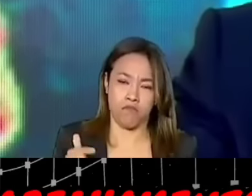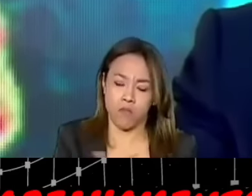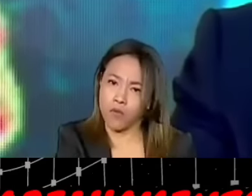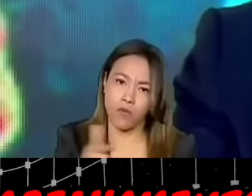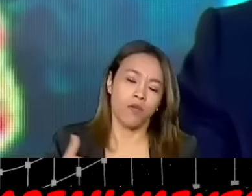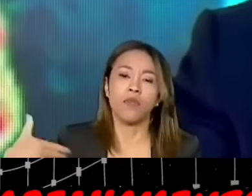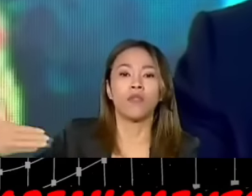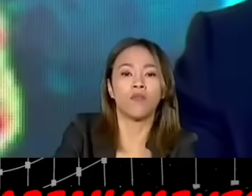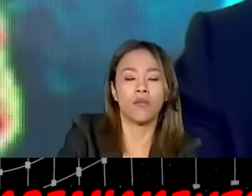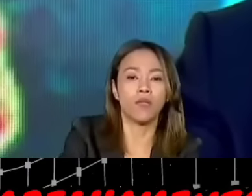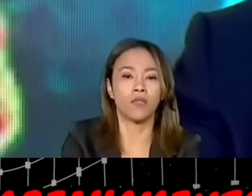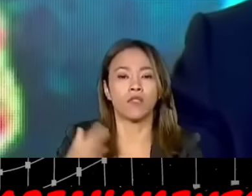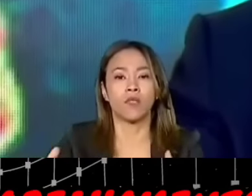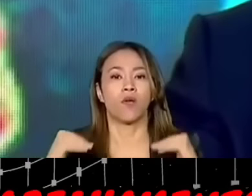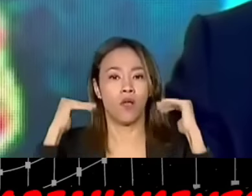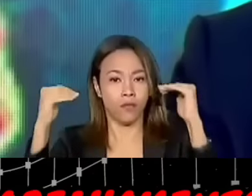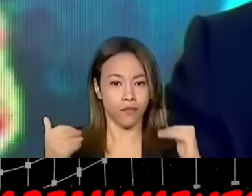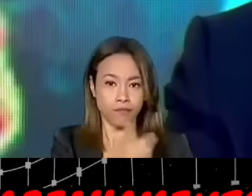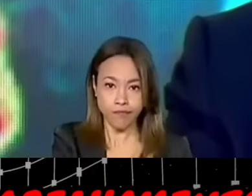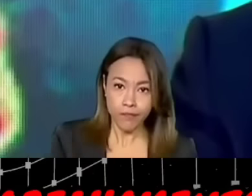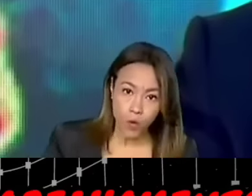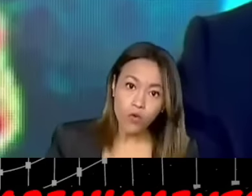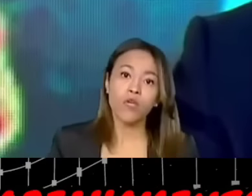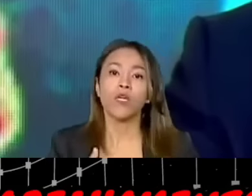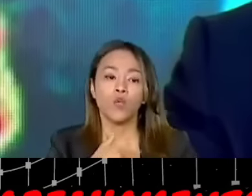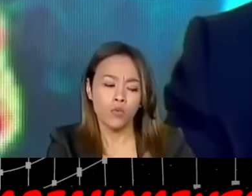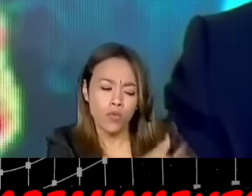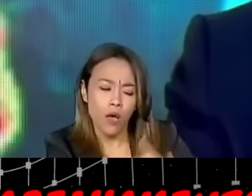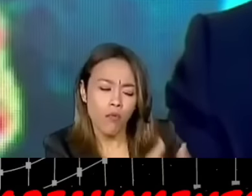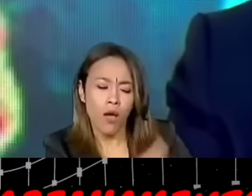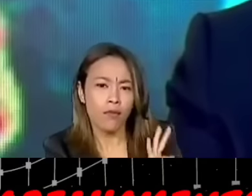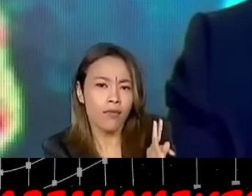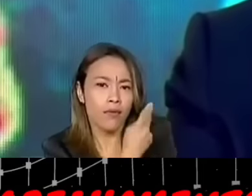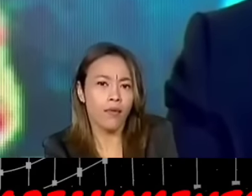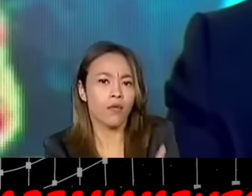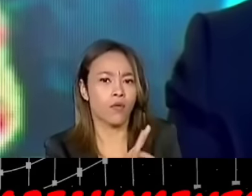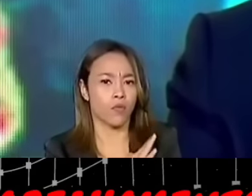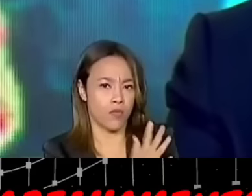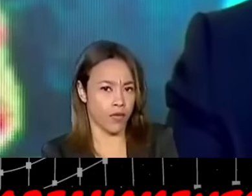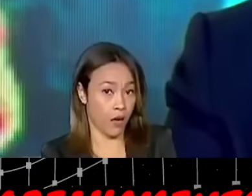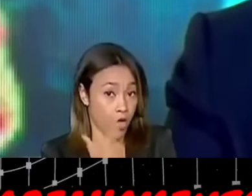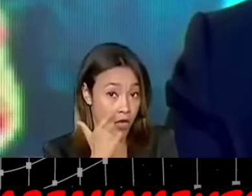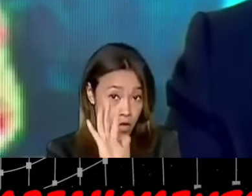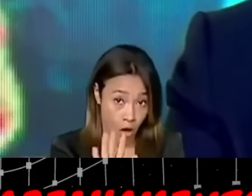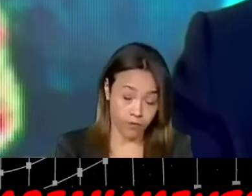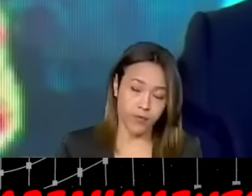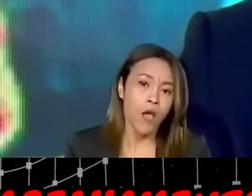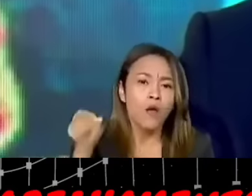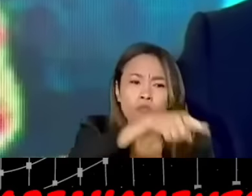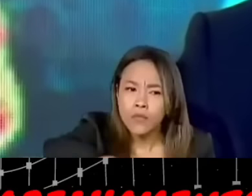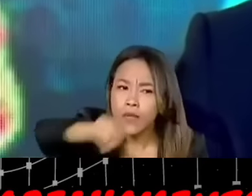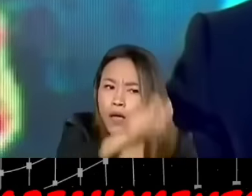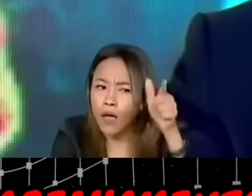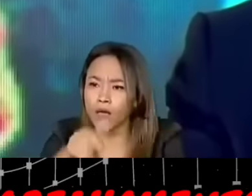houve interferência de autoridade de governo na autonomia técnica da Polícia Federal. E vejam, os senhores e as